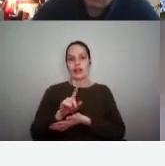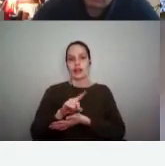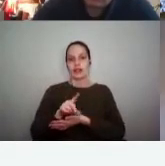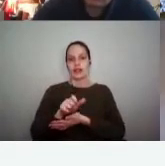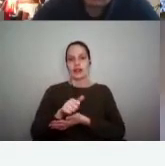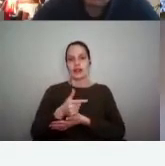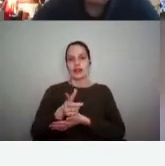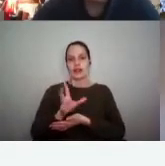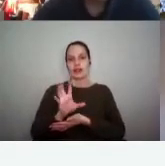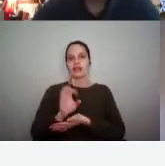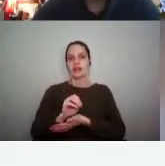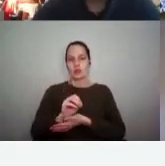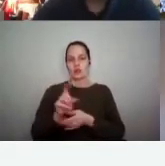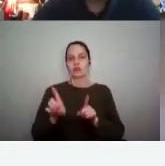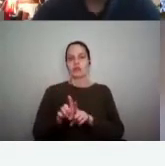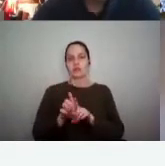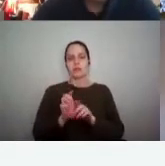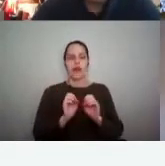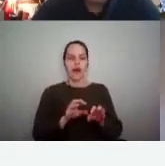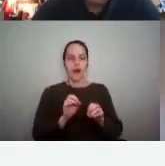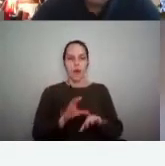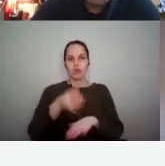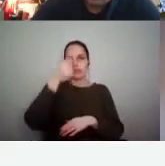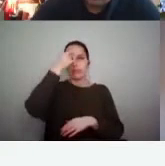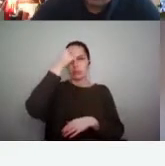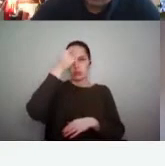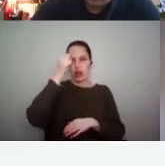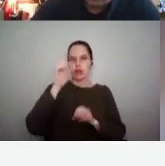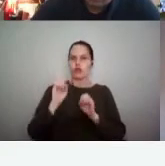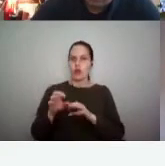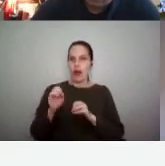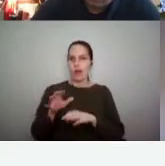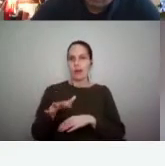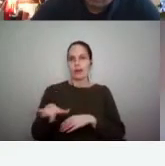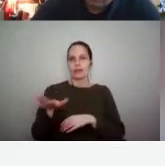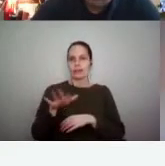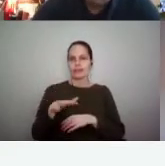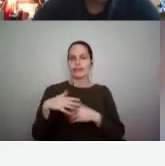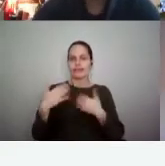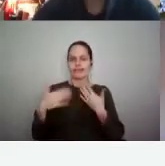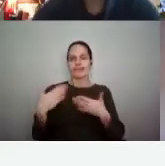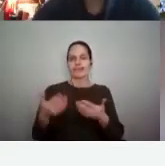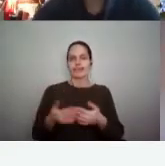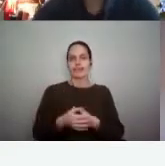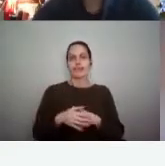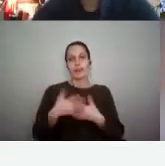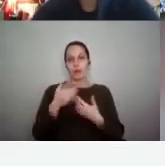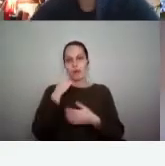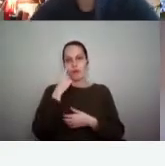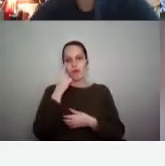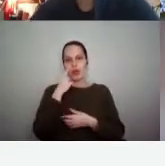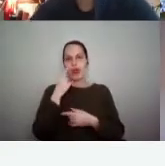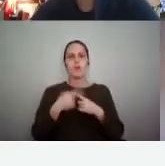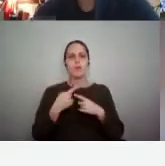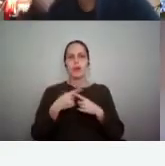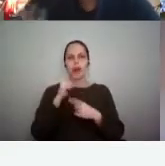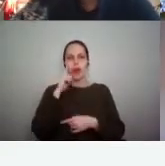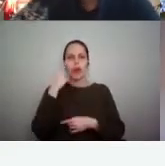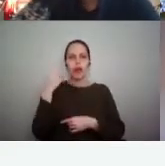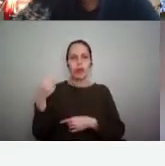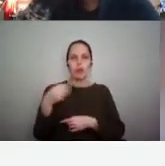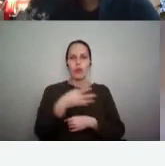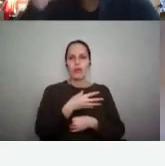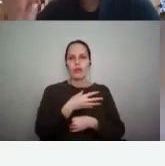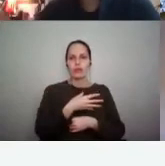aula universitária, da aula como um todo. Mas vamos lá. Vamos ver também por que a inovação pode também ter um